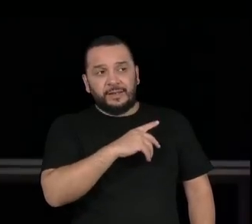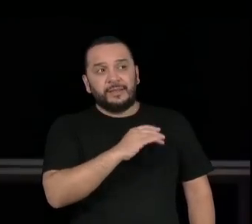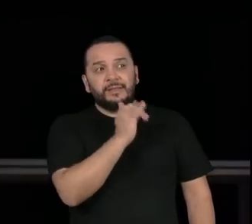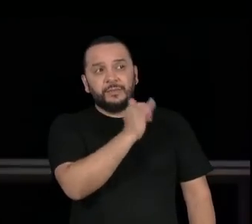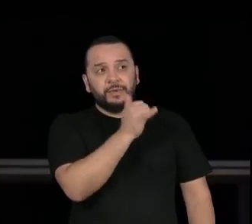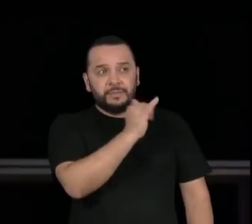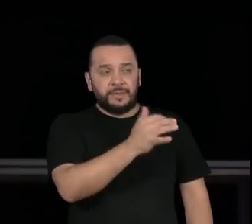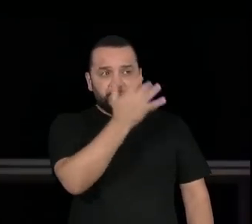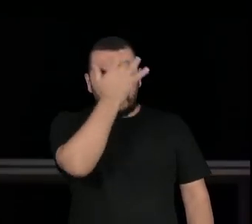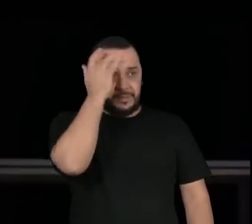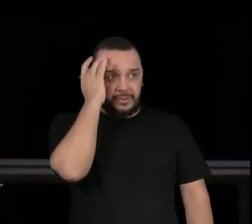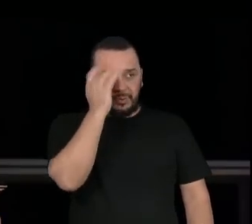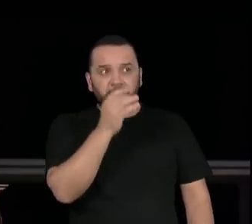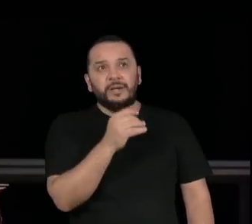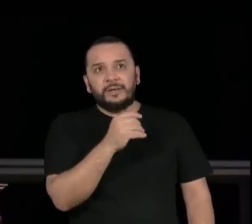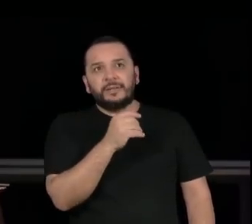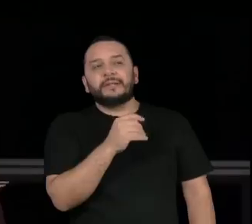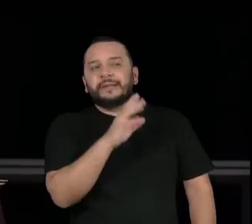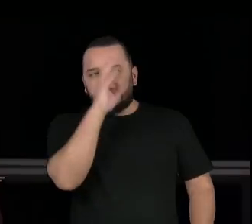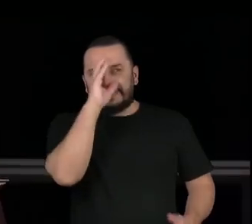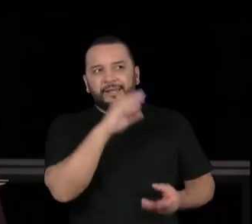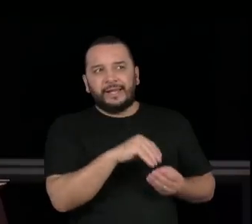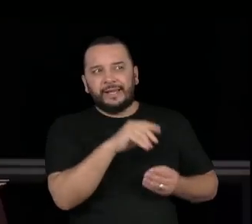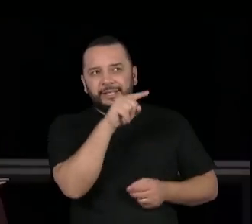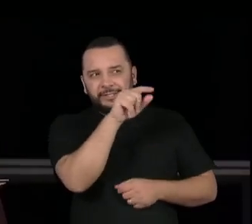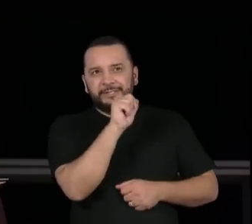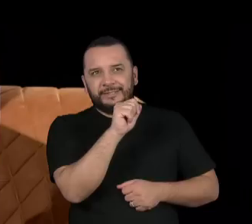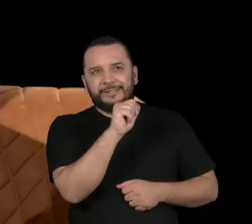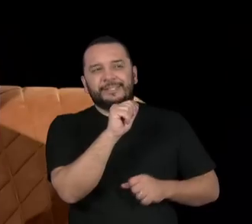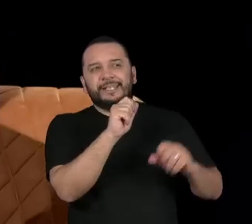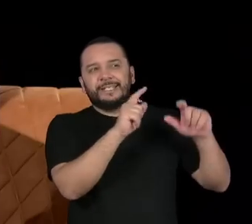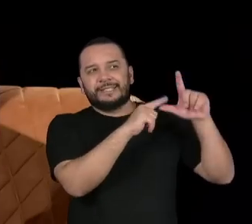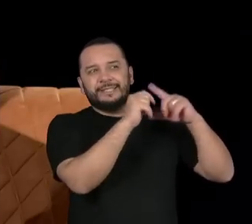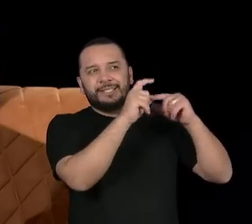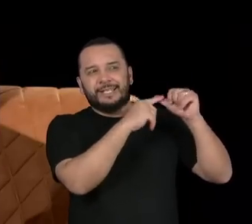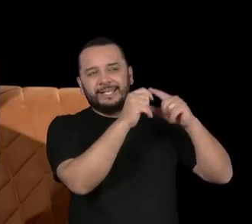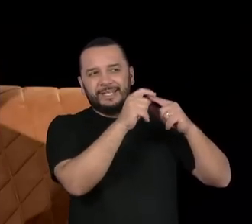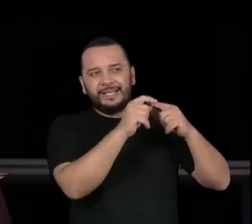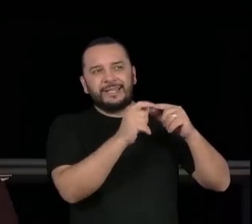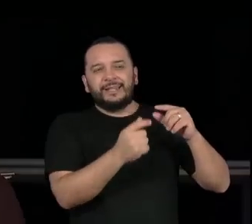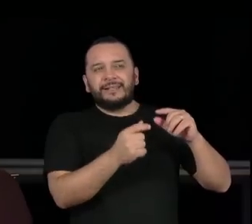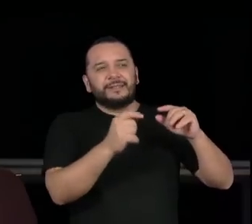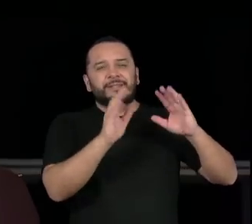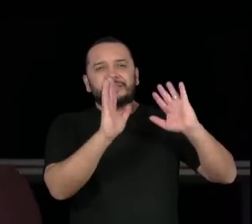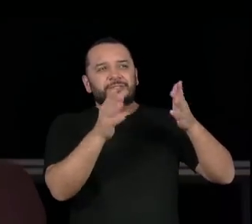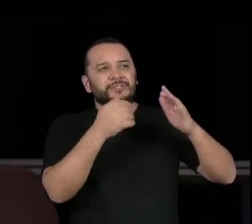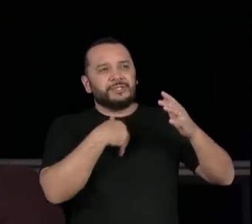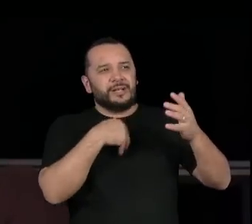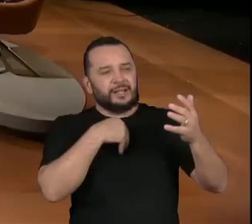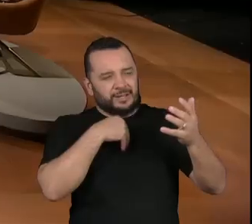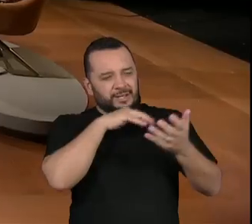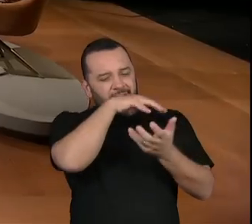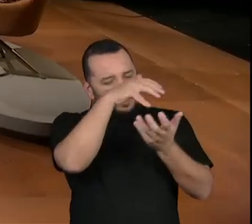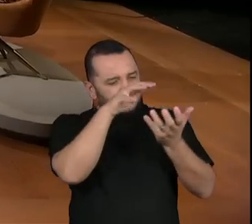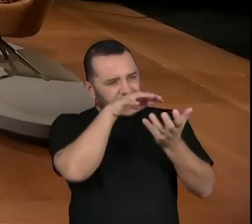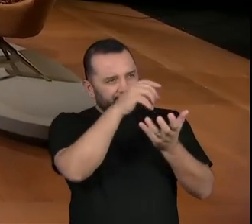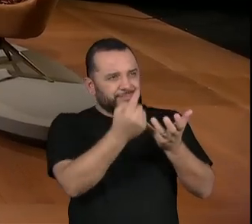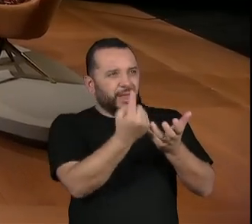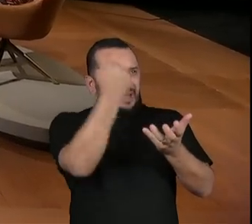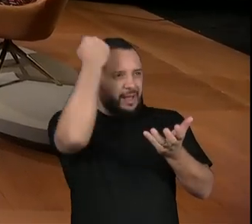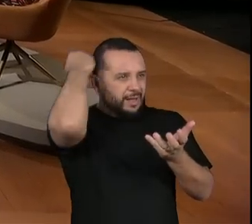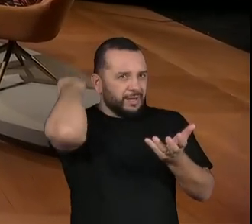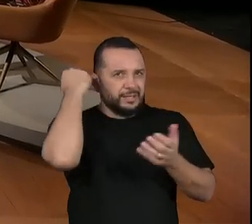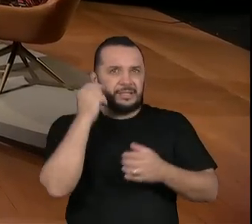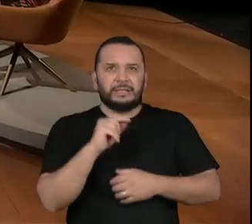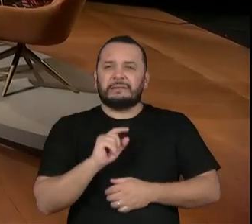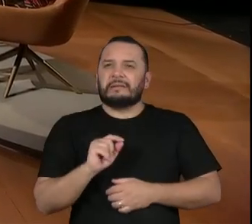alguém aqui que entende muito dessa questão de estrela, astrologia, essas coisas todas. Poxa,